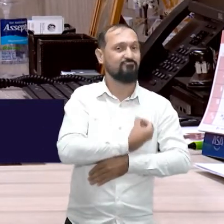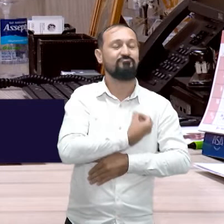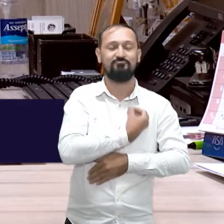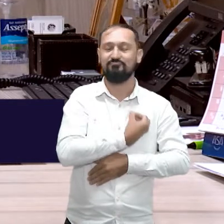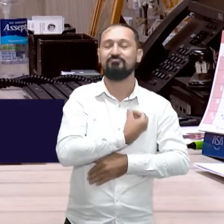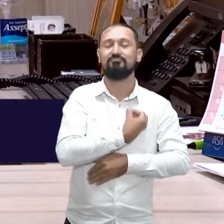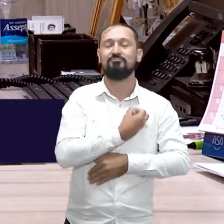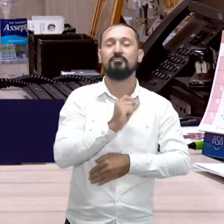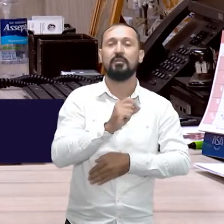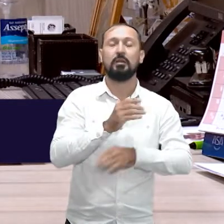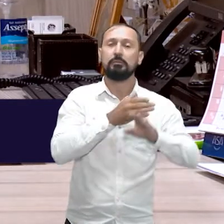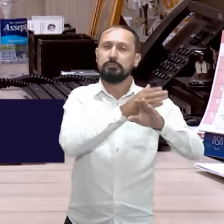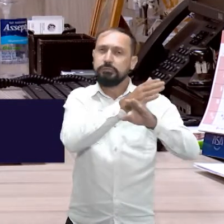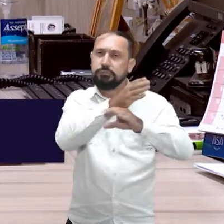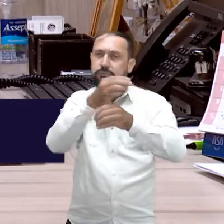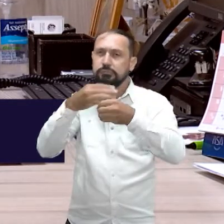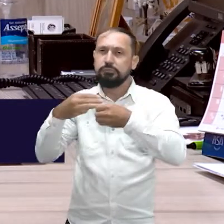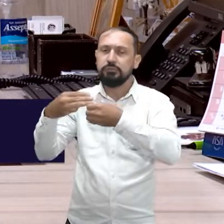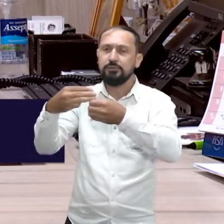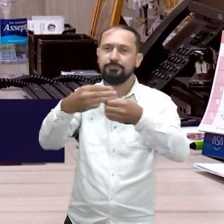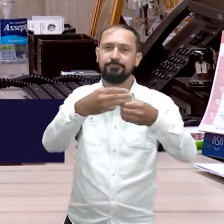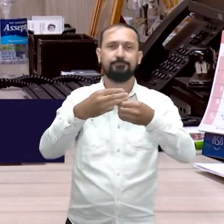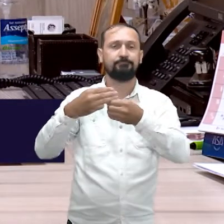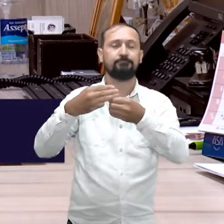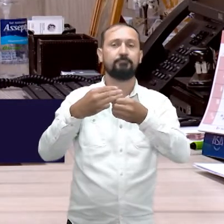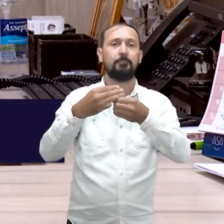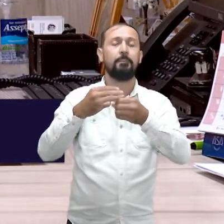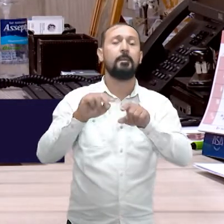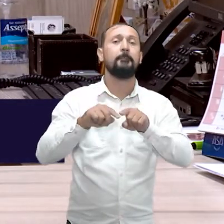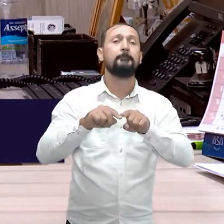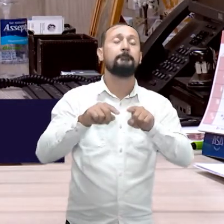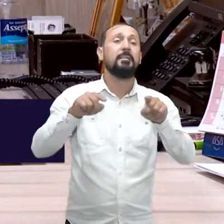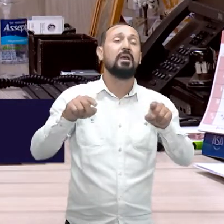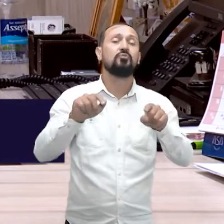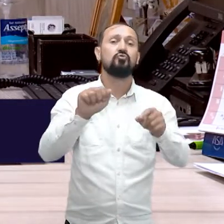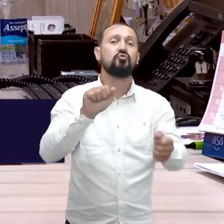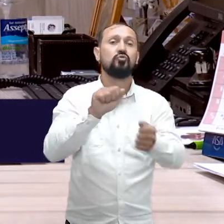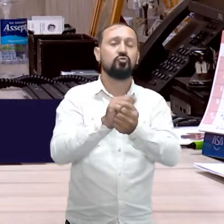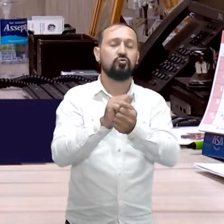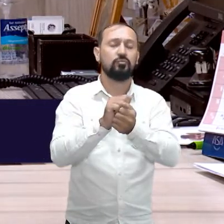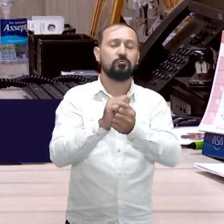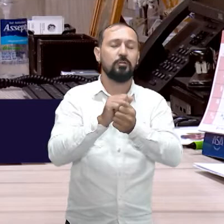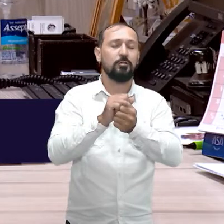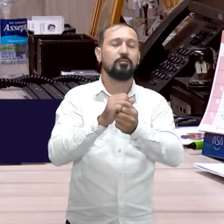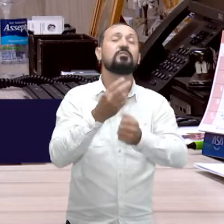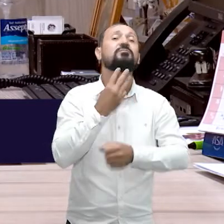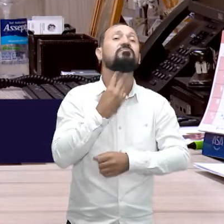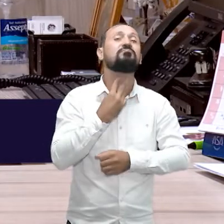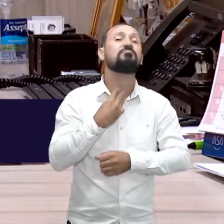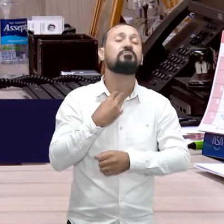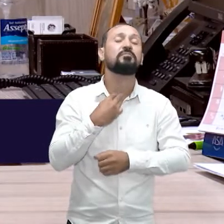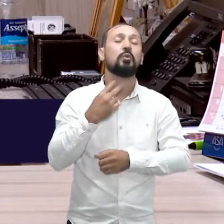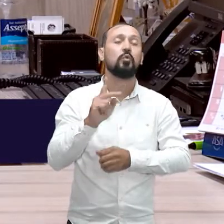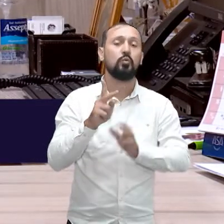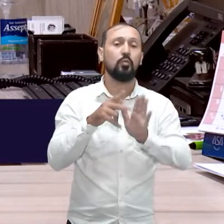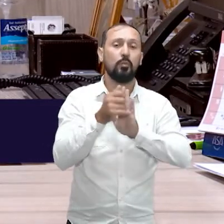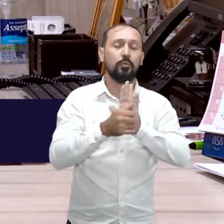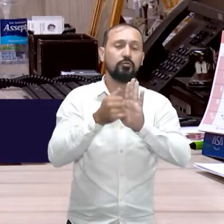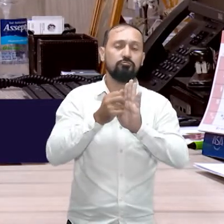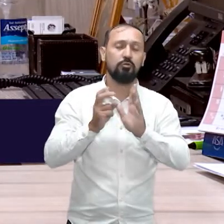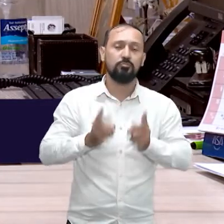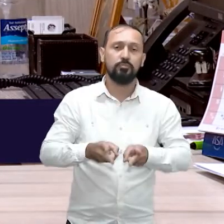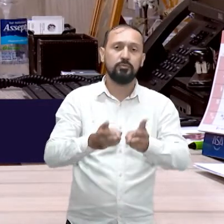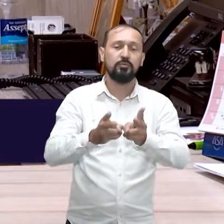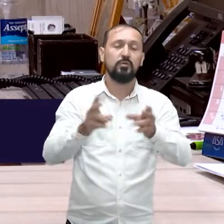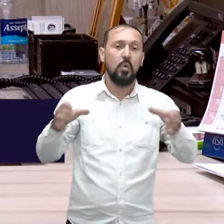vidas e ajudou muitos beneficiários através da prevenção no interior todo, mas junto com isso ele, além de motivar e